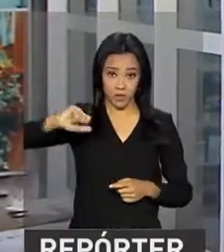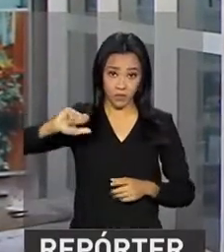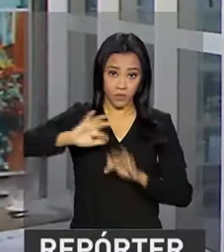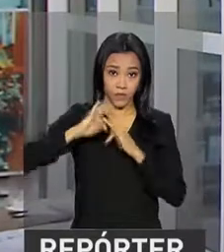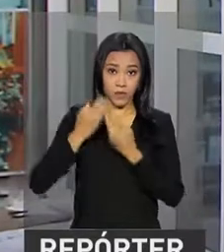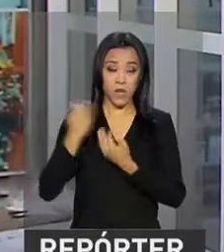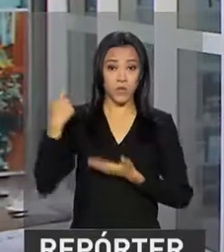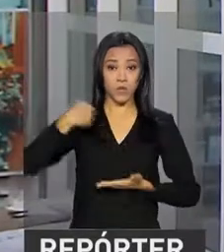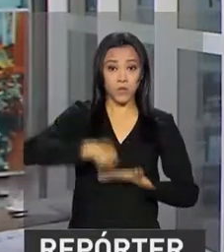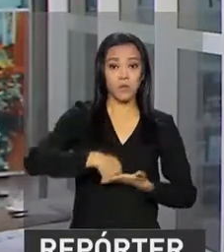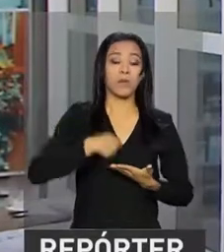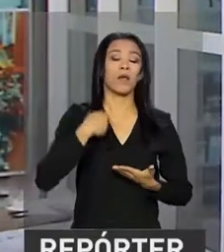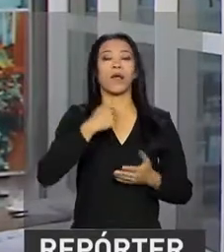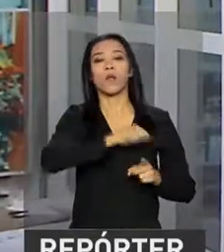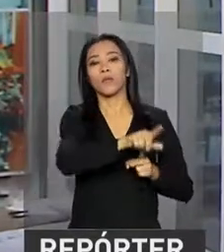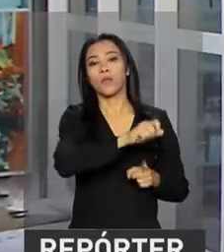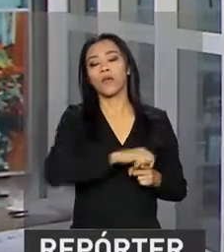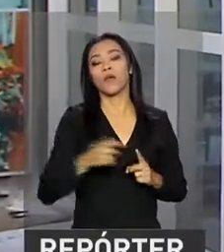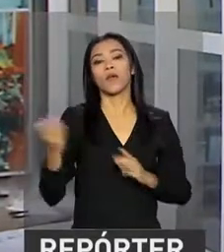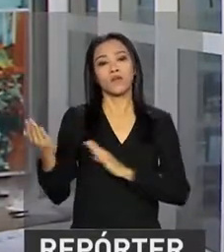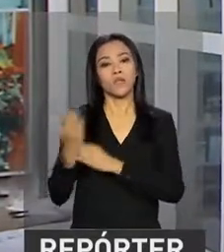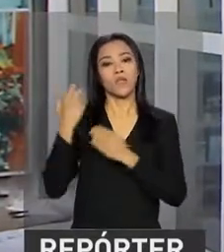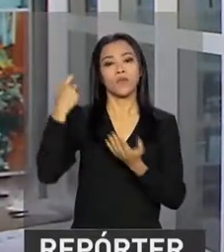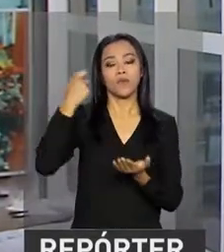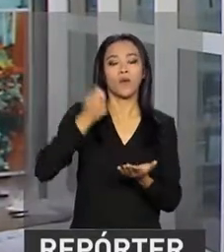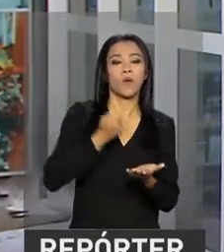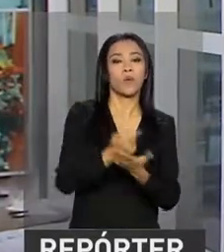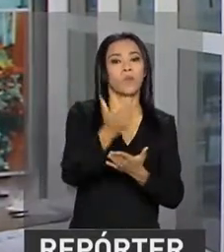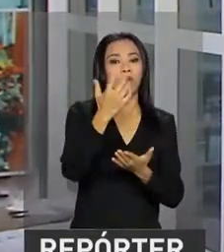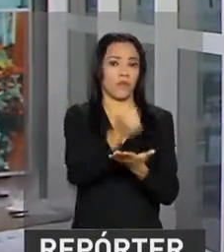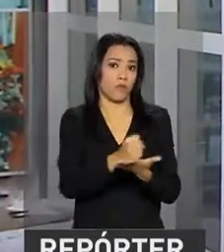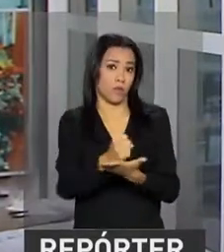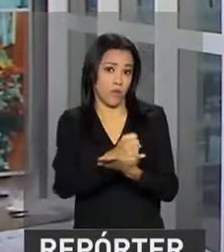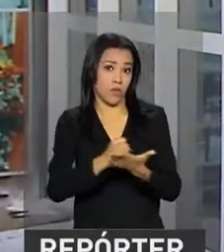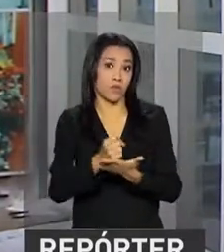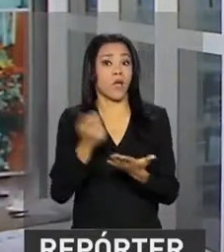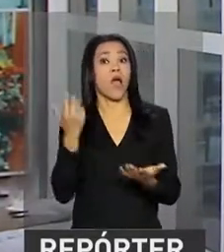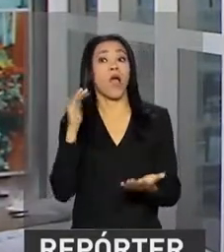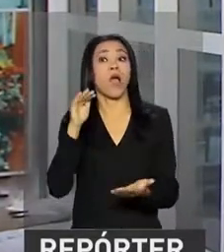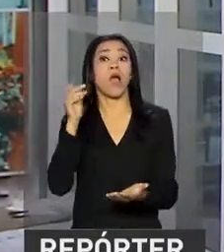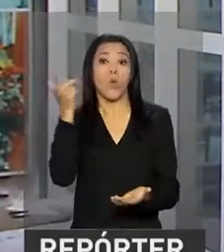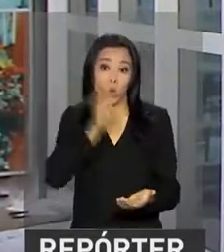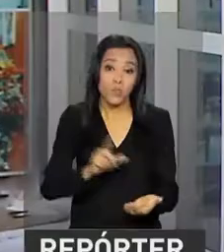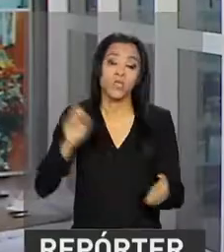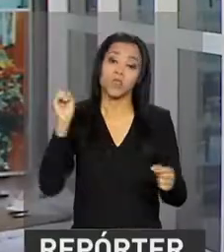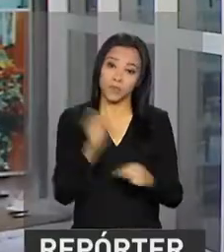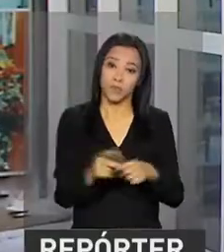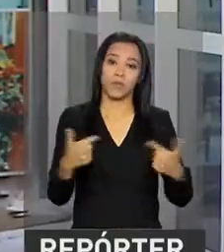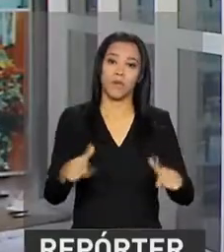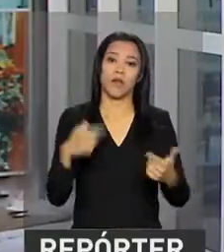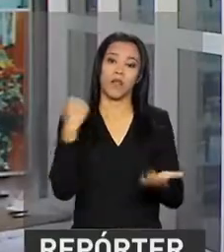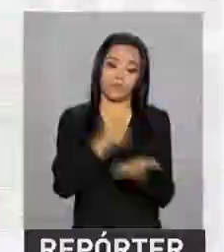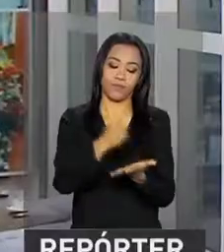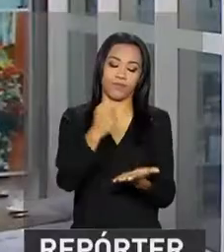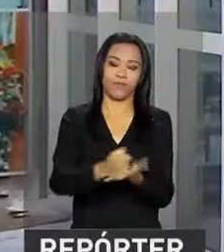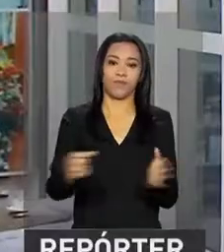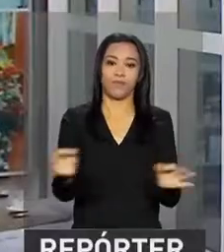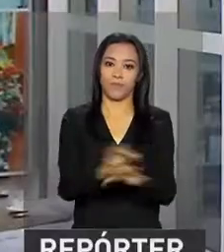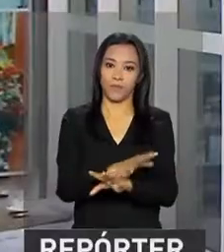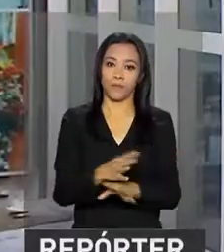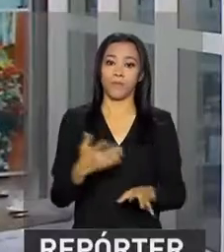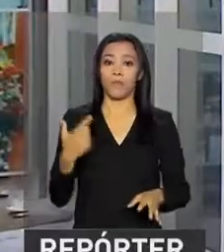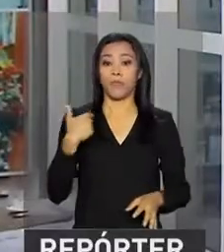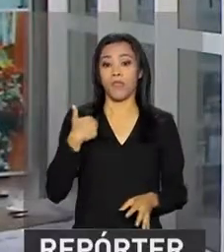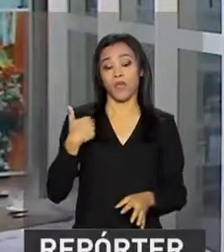pagar meu aluguel ele me ajudava comprar um remédio né até eu conseguir um trabalho realmente que eu teria minha carteira registrada eu abri mão